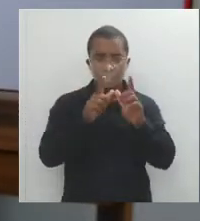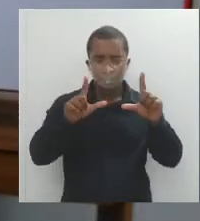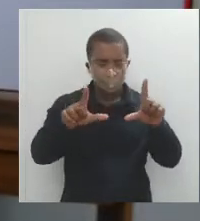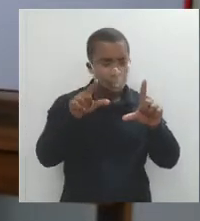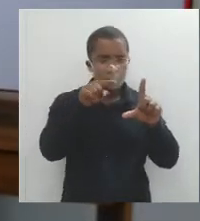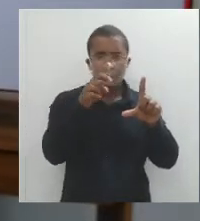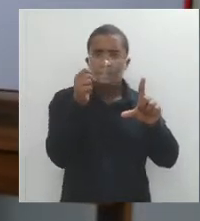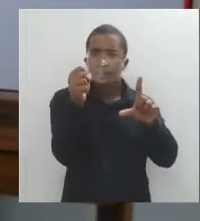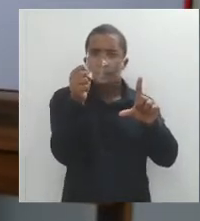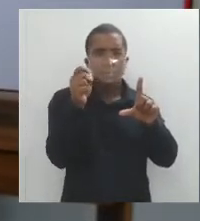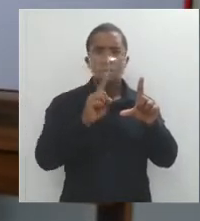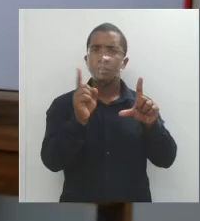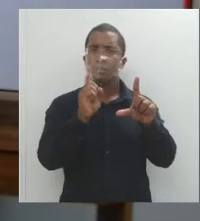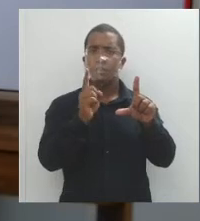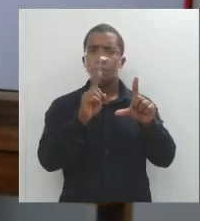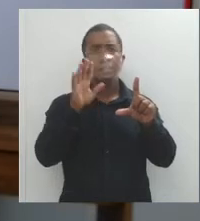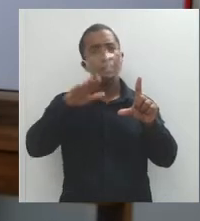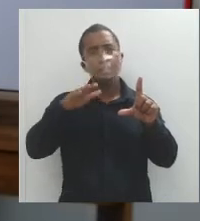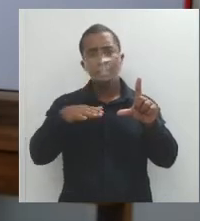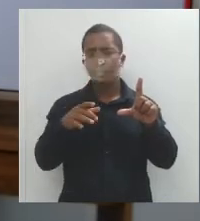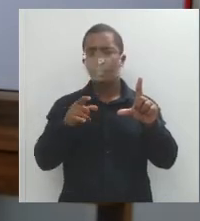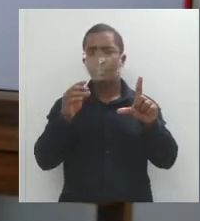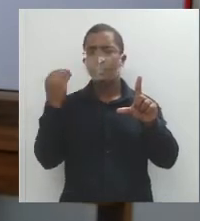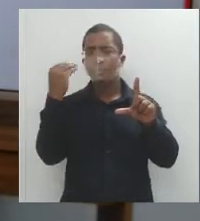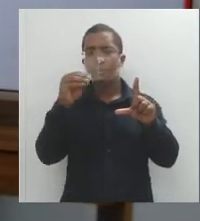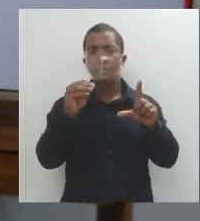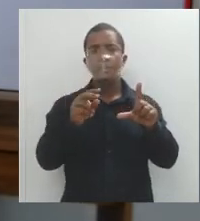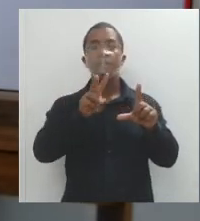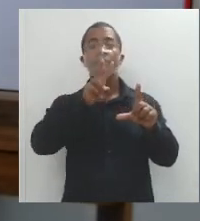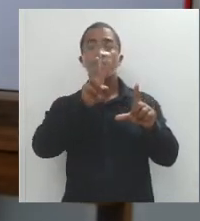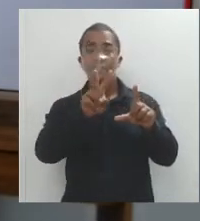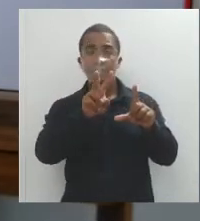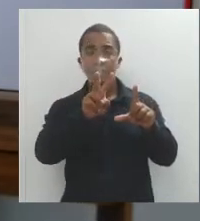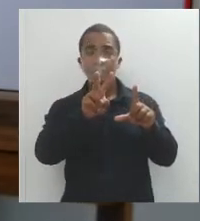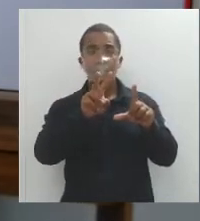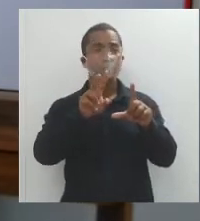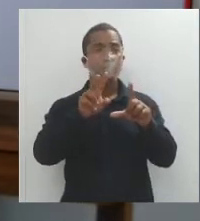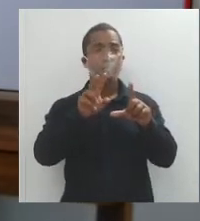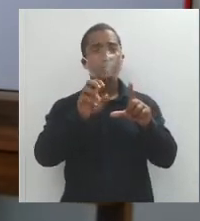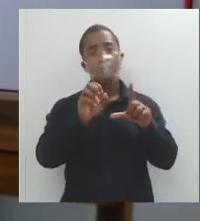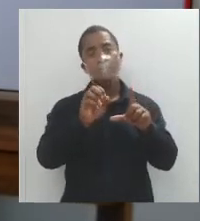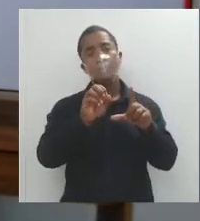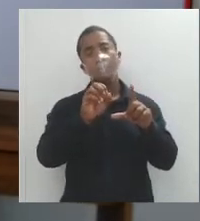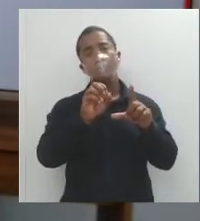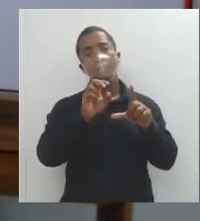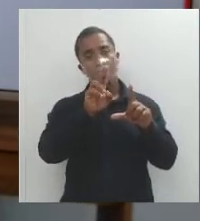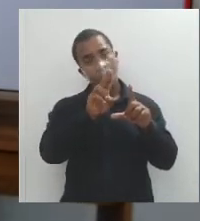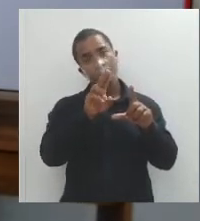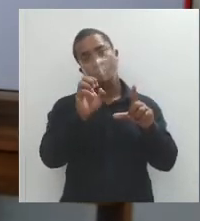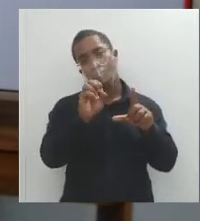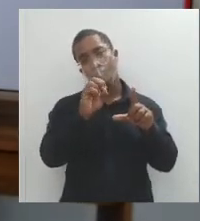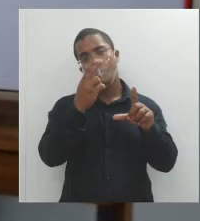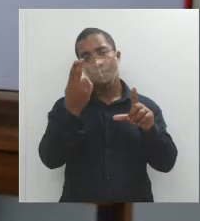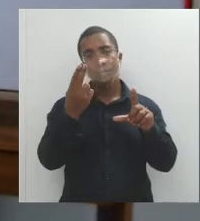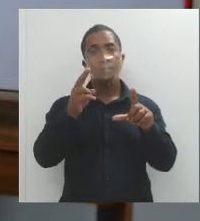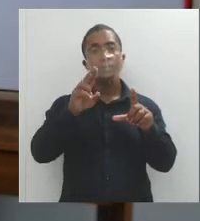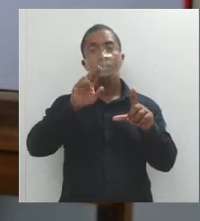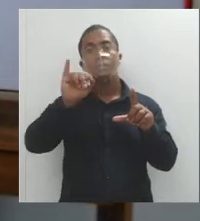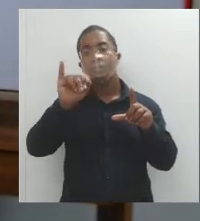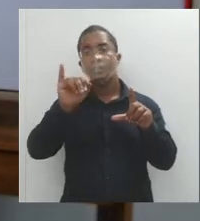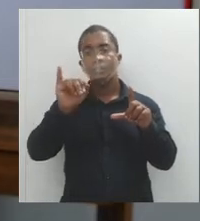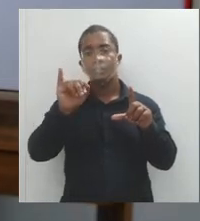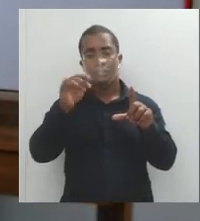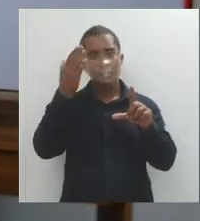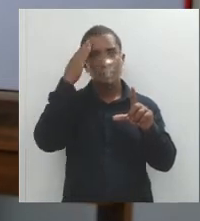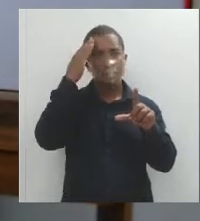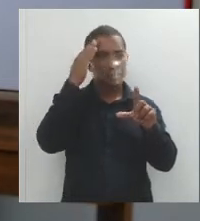manual ele vai dar a voltagem do aparelho e vai dar corrente. Então, se você sabe quantos volts você vai ligar o seu aparelho